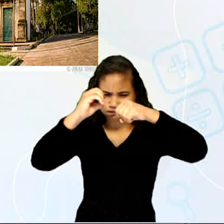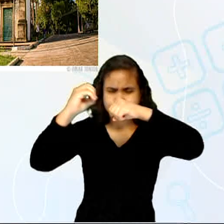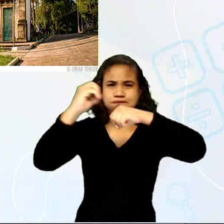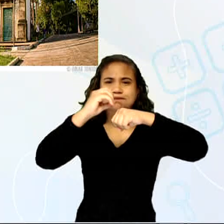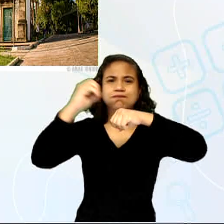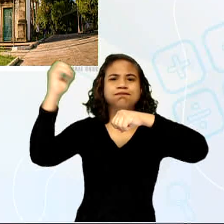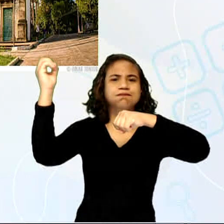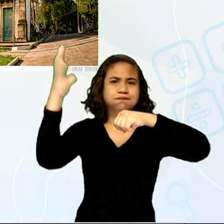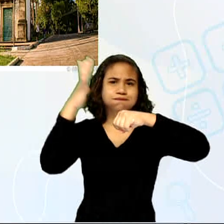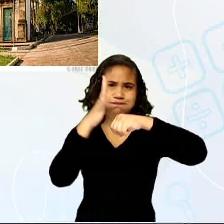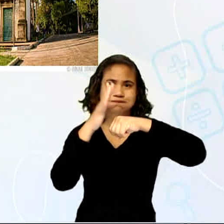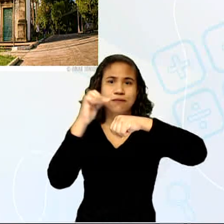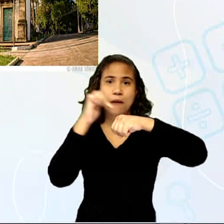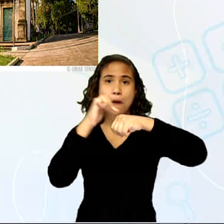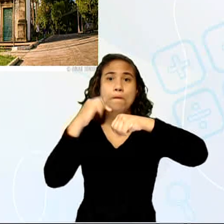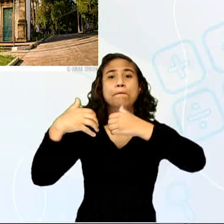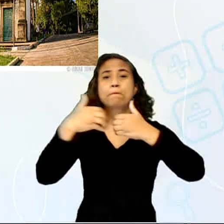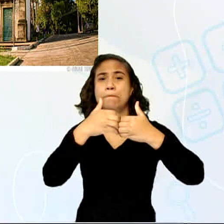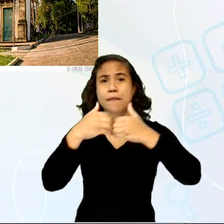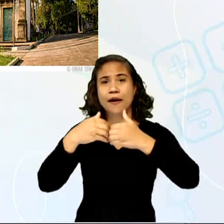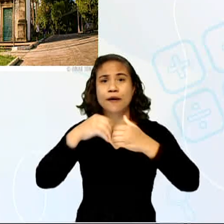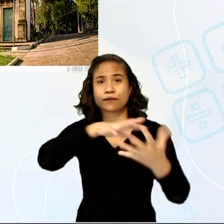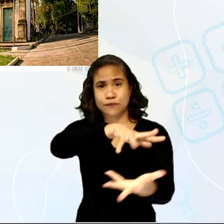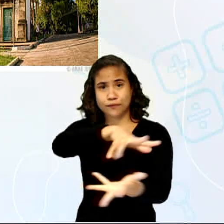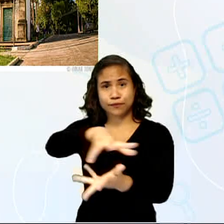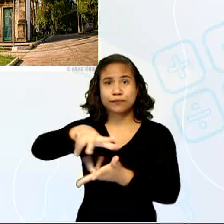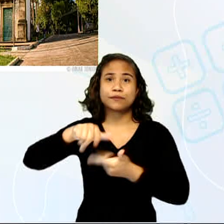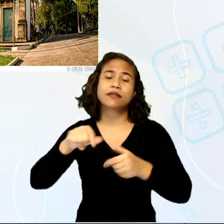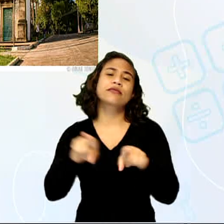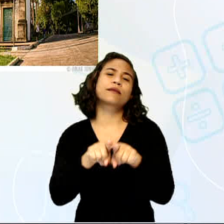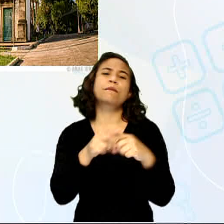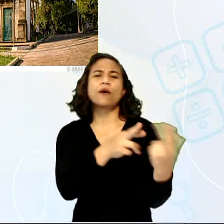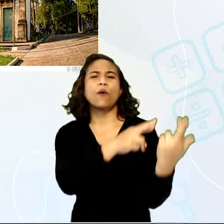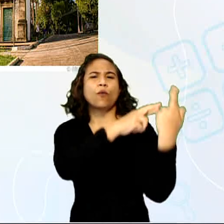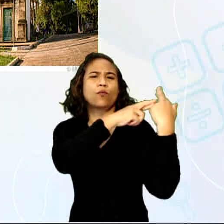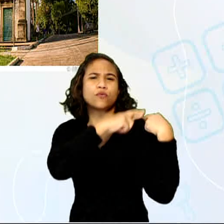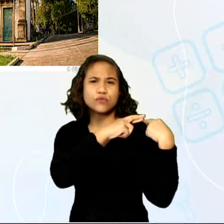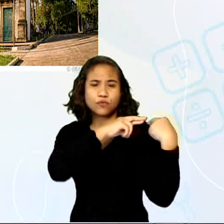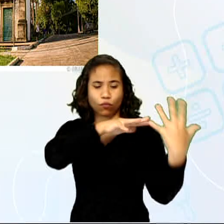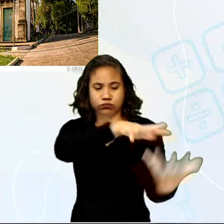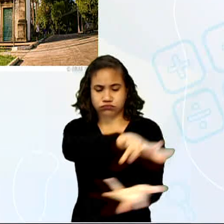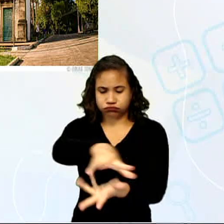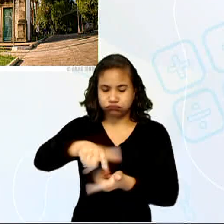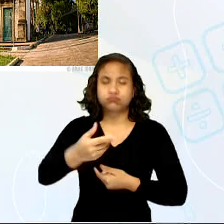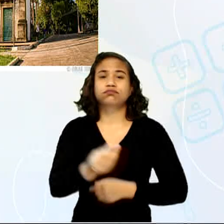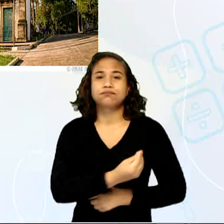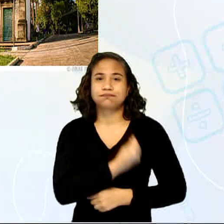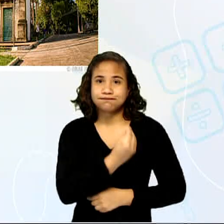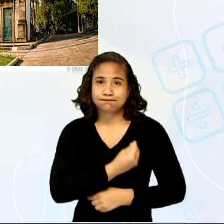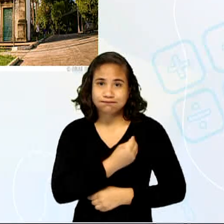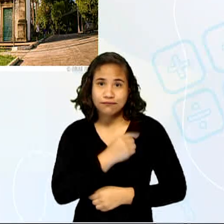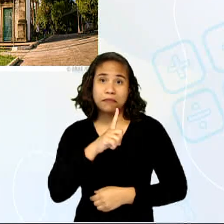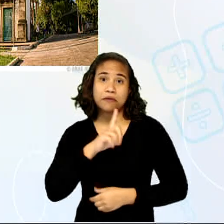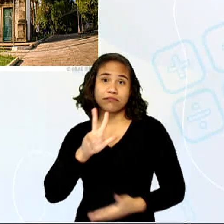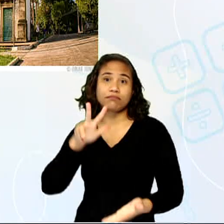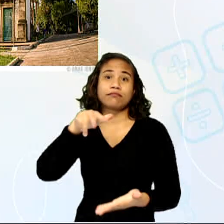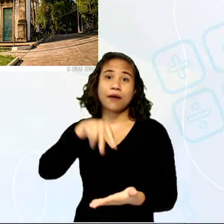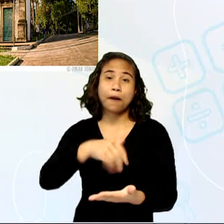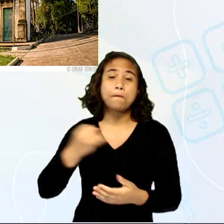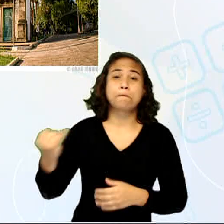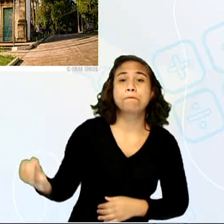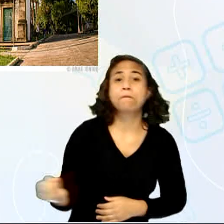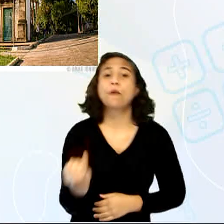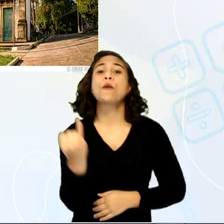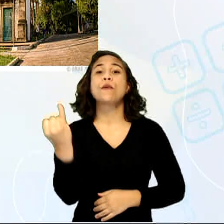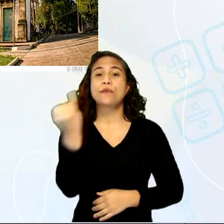e diretamente responsável pela vida do nosso planeta, pois exerce uma grande